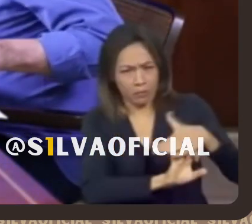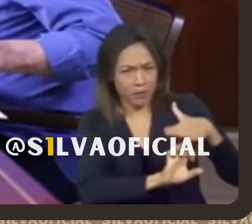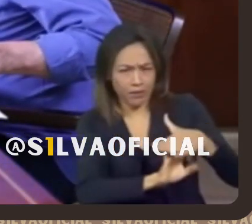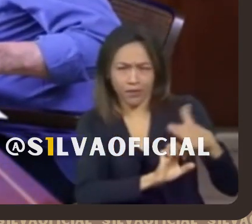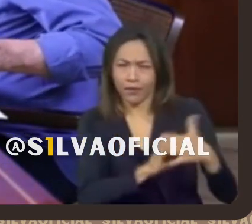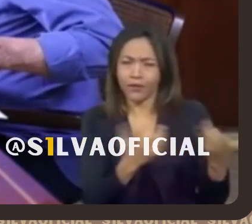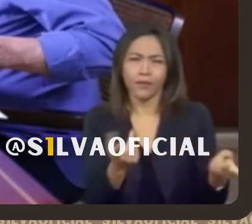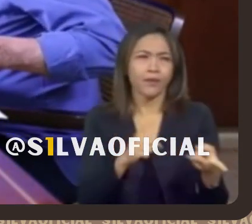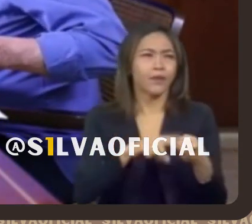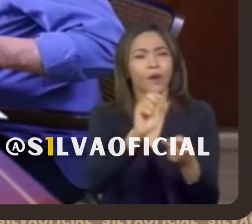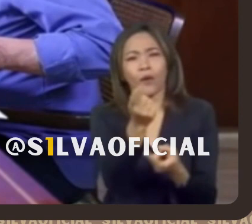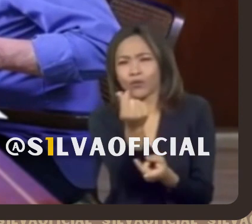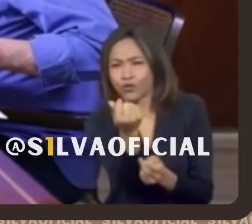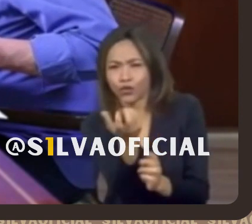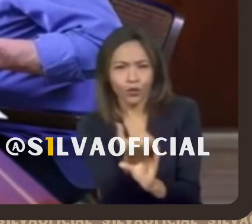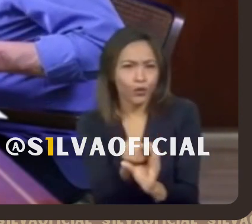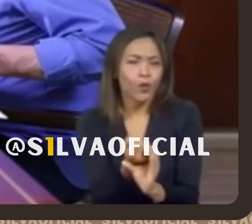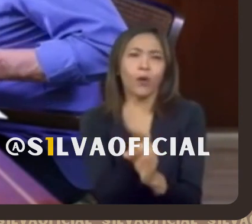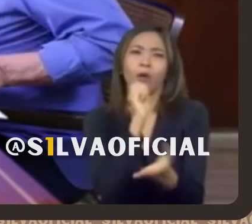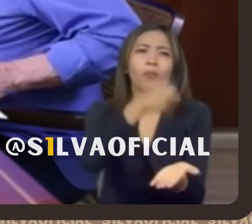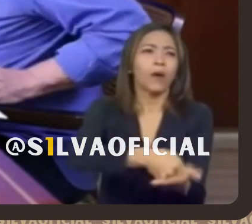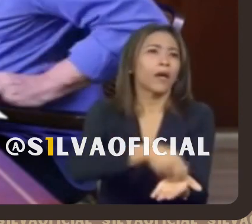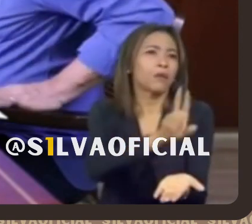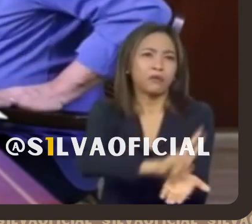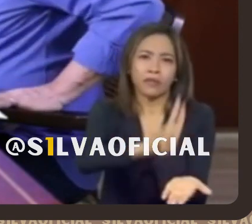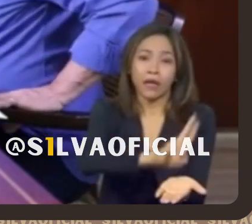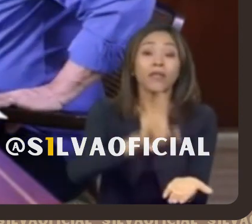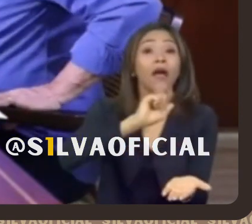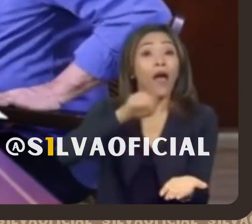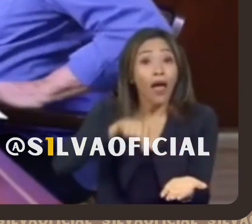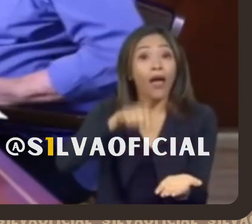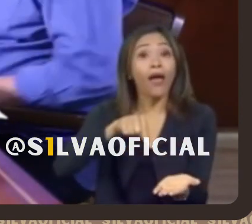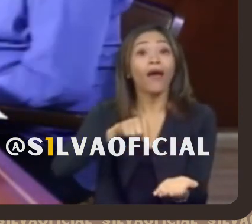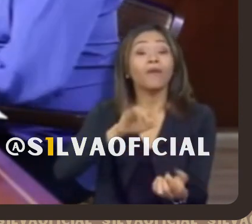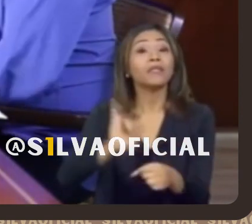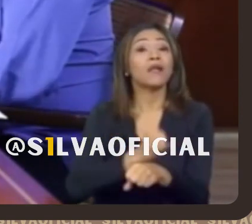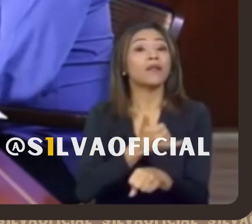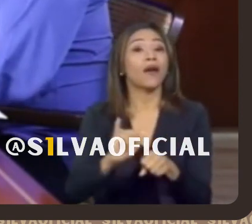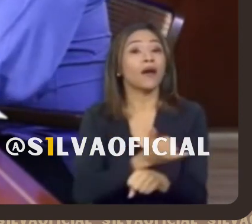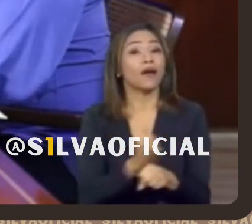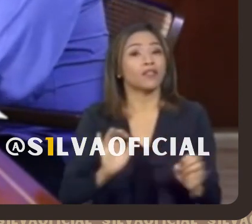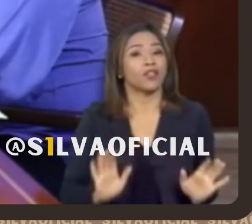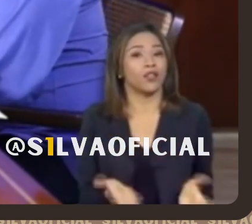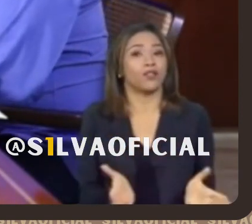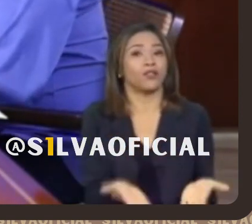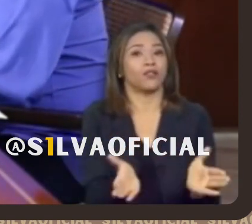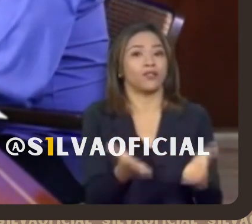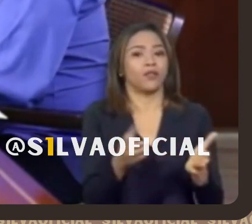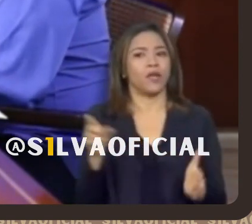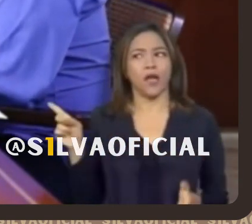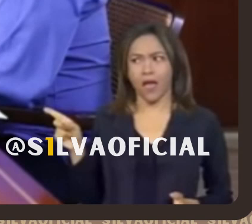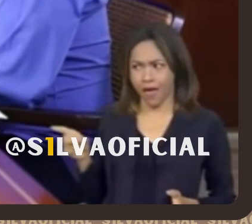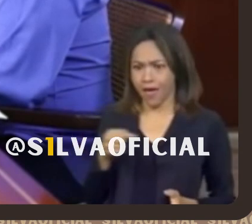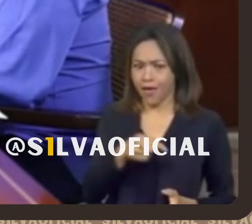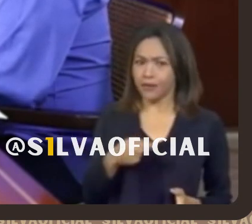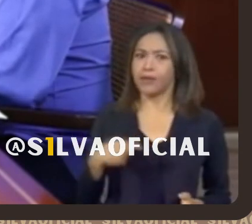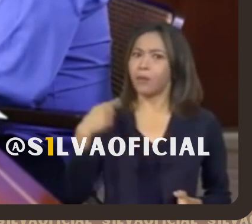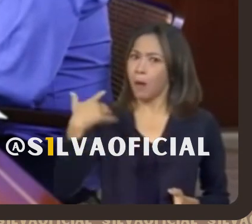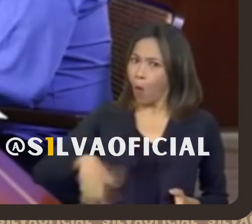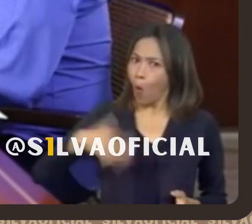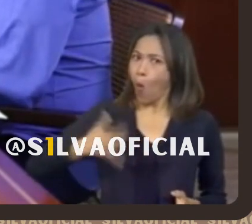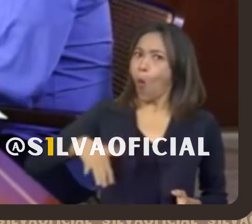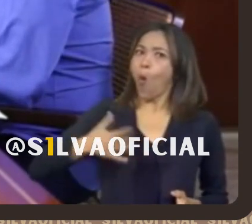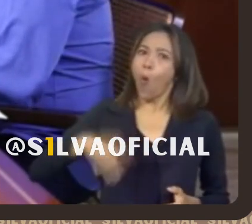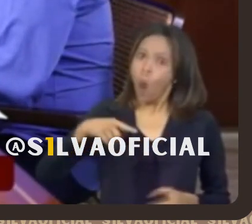universidade que ele queira enfim é uma forma de estimular eu não tenho dúvida que essas serão uma das maiores políticas que o senhor vai fazer para garantir nós não